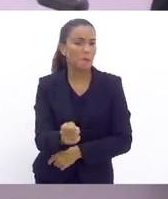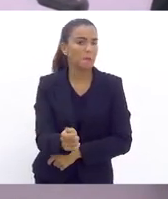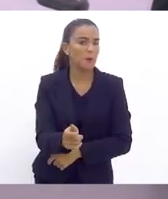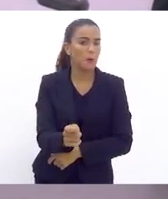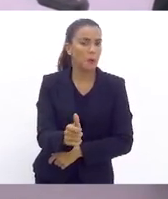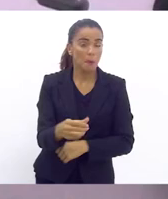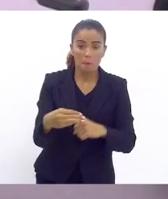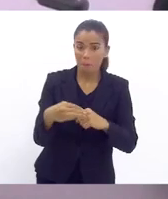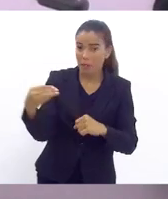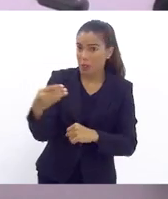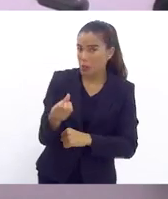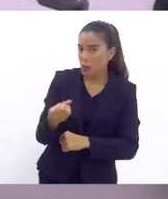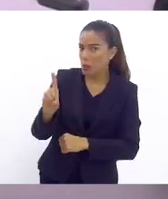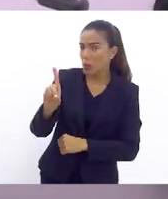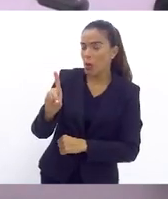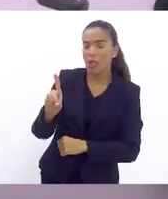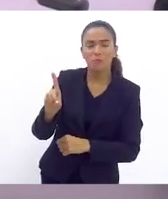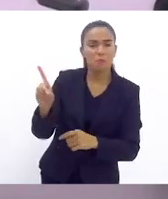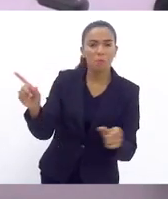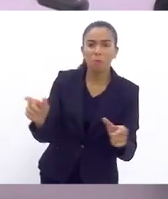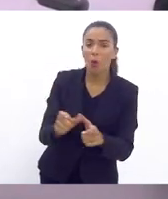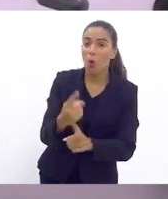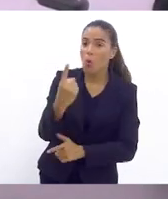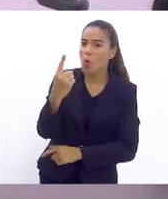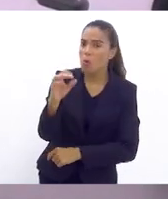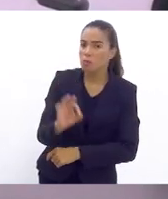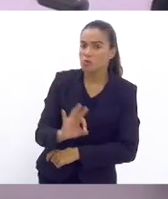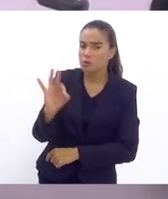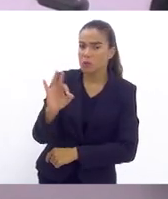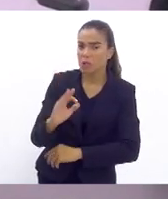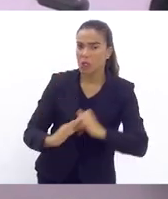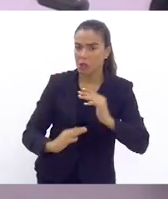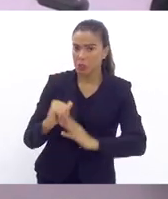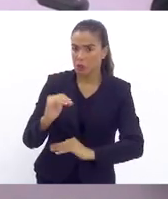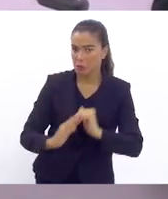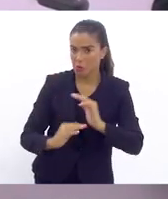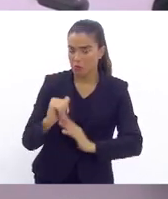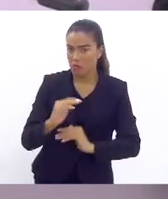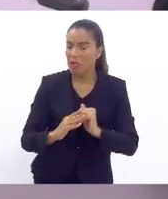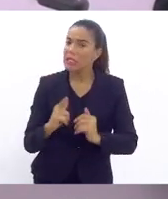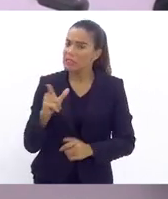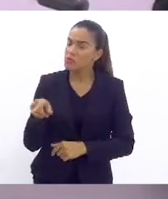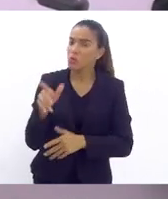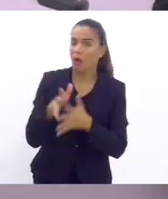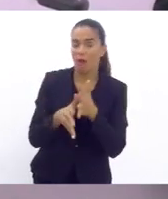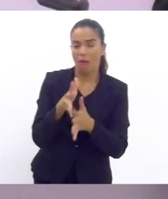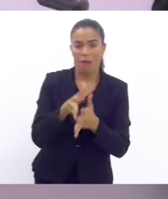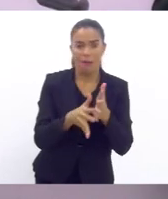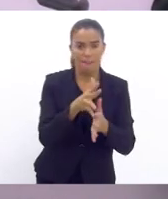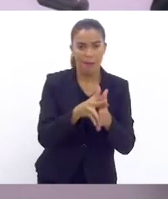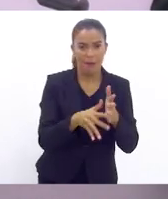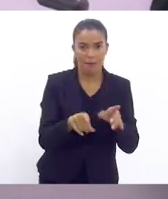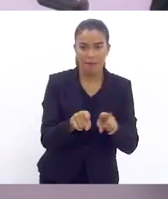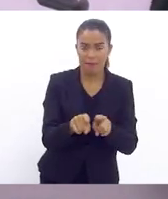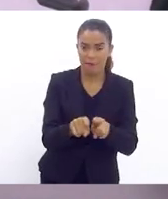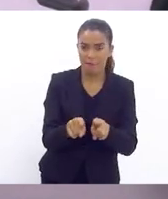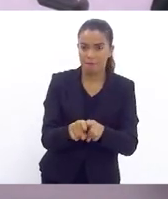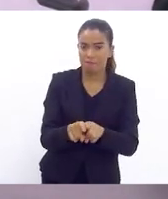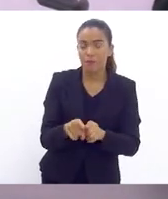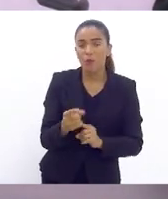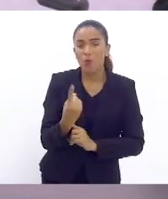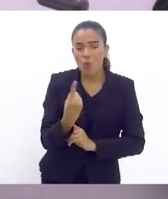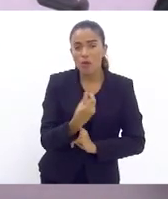caso mestrado doutorado Então a gente tem aí menos de 1% desses profissionais e isso eu sei quanto impacta então uma das nossas